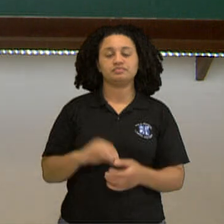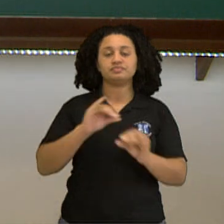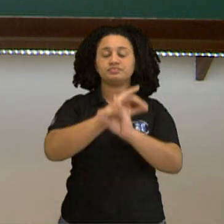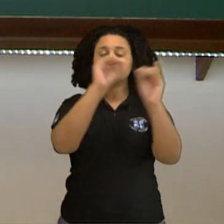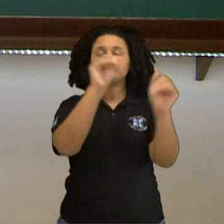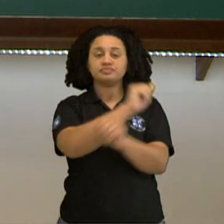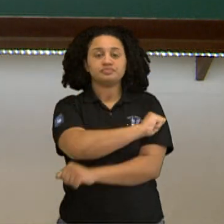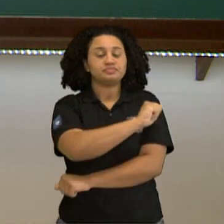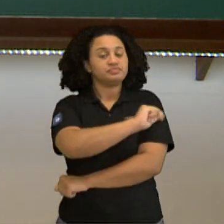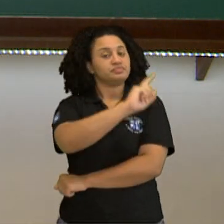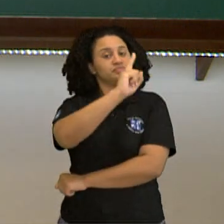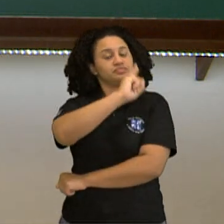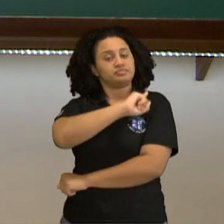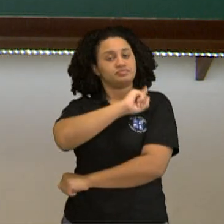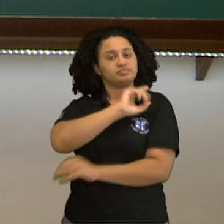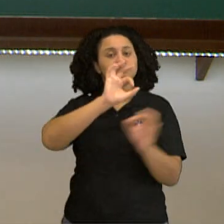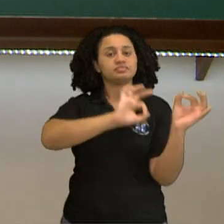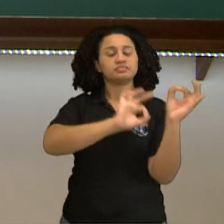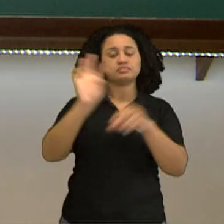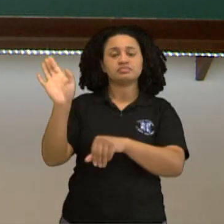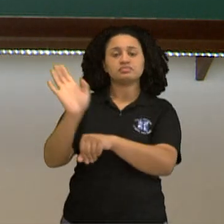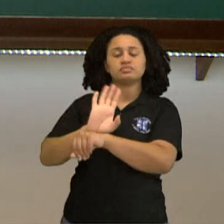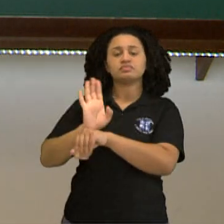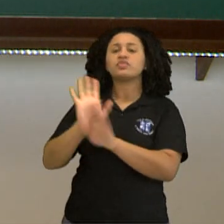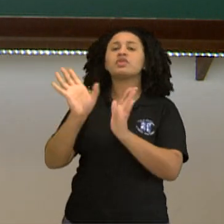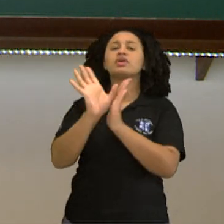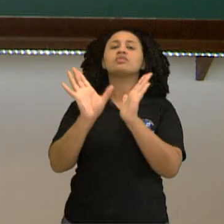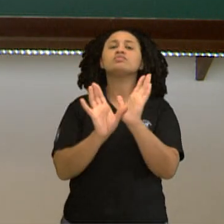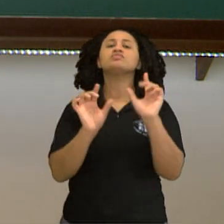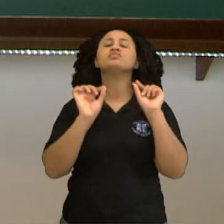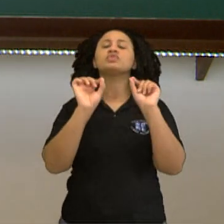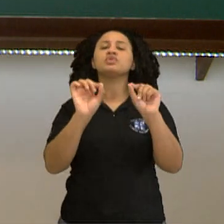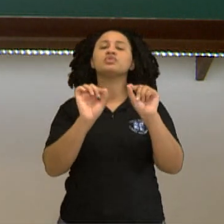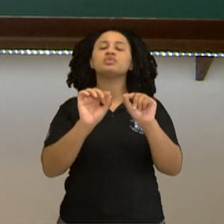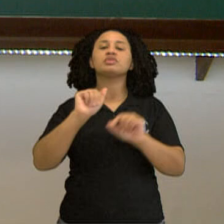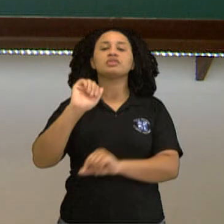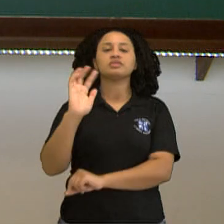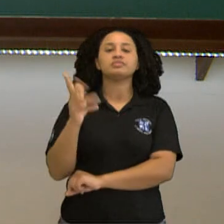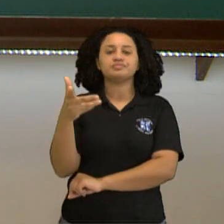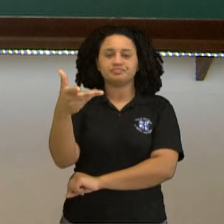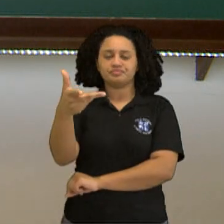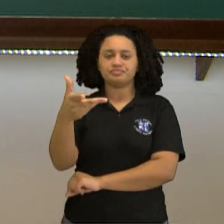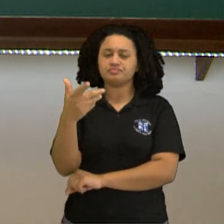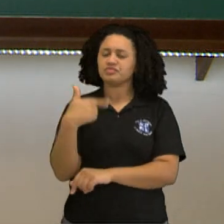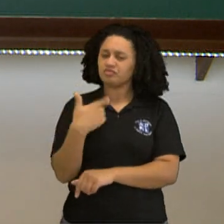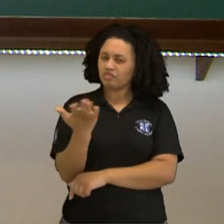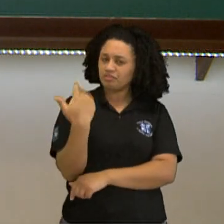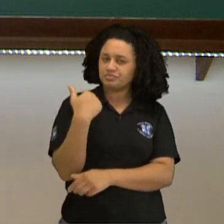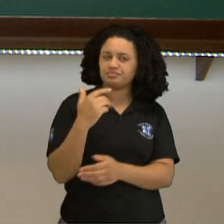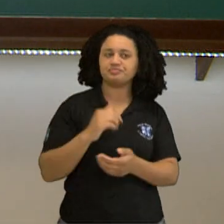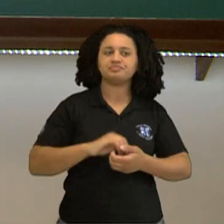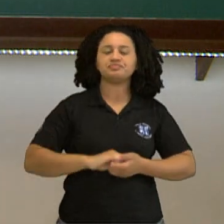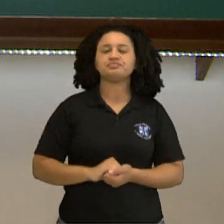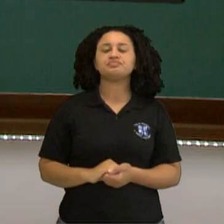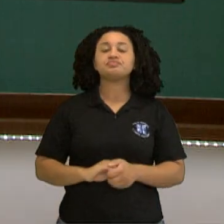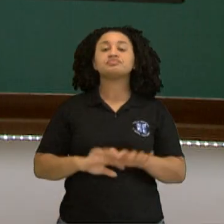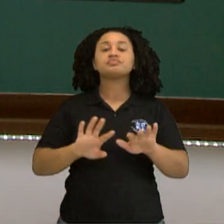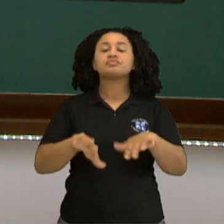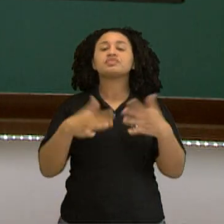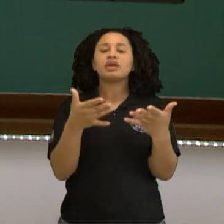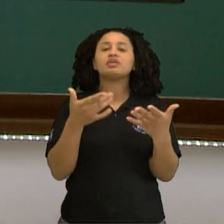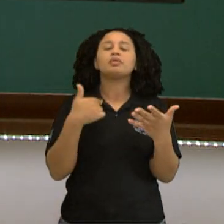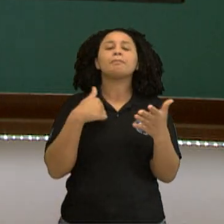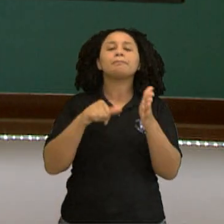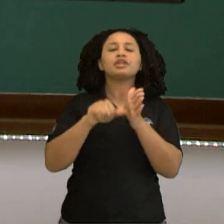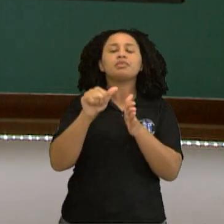Olá, estudantes da primeira série. Nesse vídeo nós vamos falar um pouquinho sobre aceleração. Vamos lá comigo. Queridos, antes